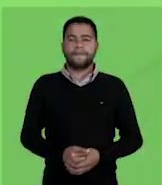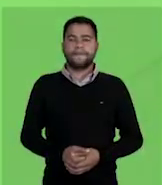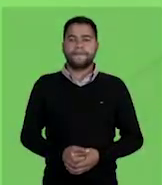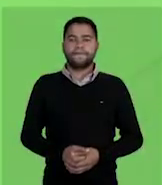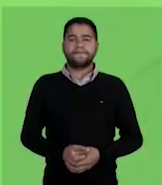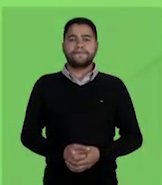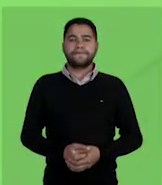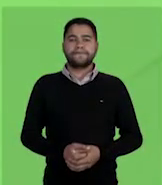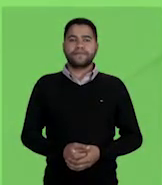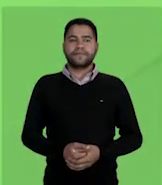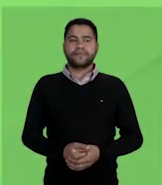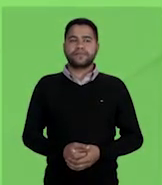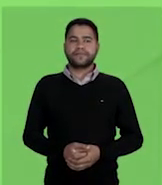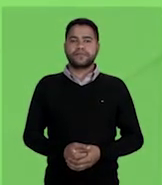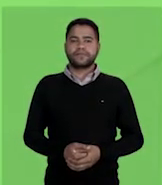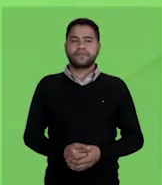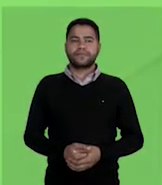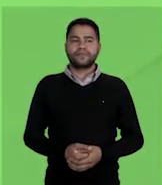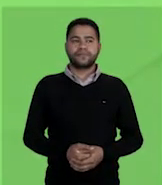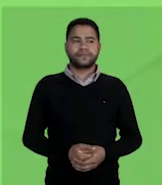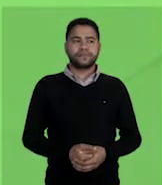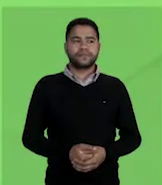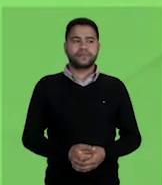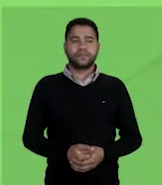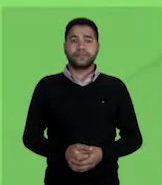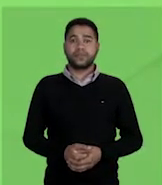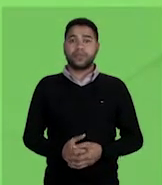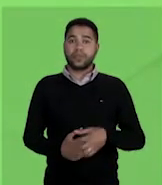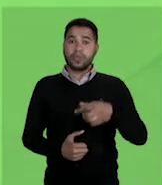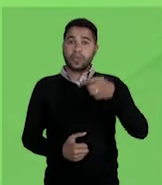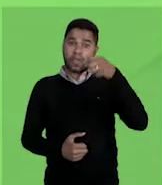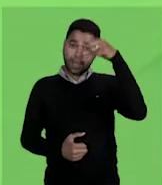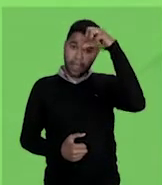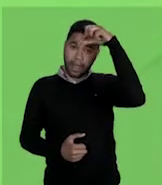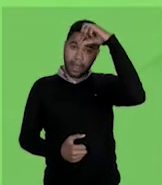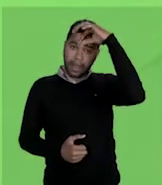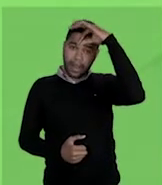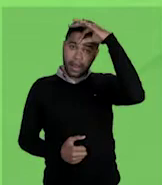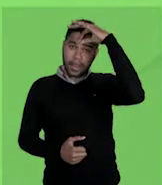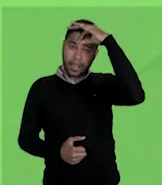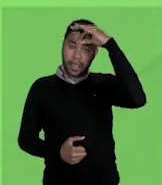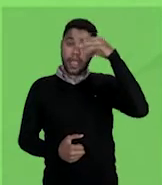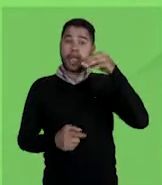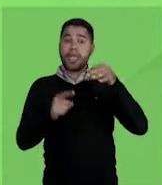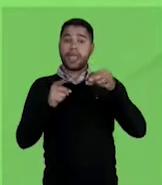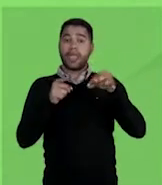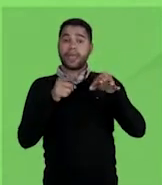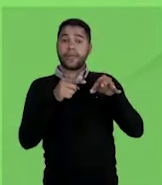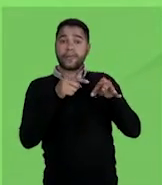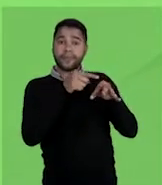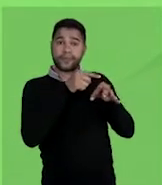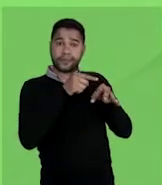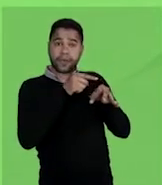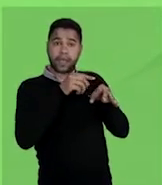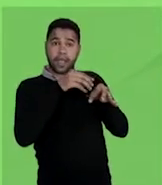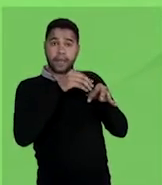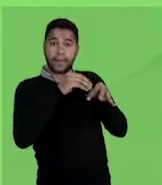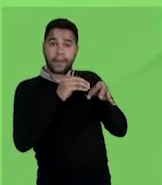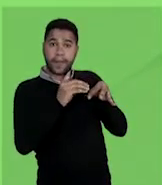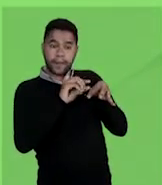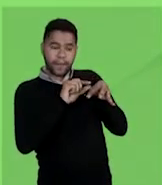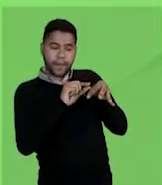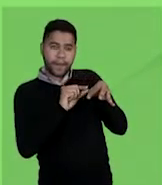Os pequenos lábios, né, são duas pequenas pregas finas situadas entre os grandes